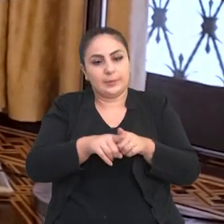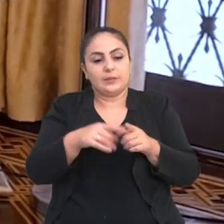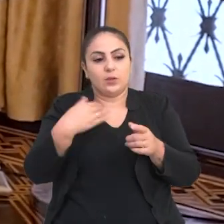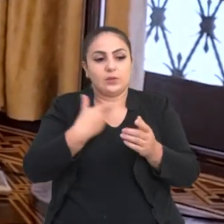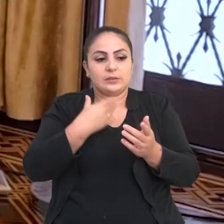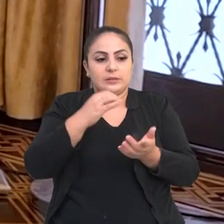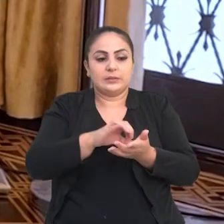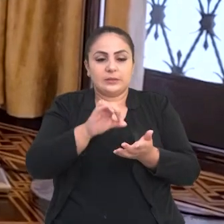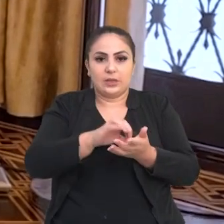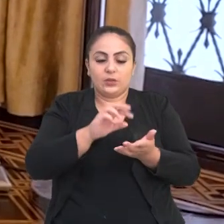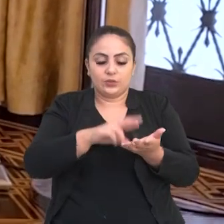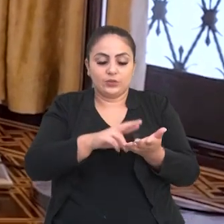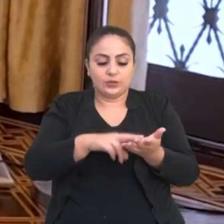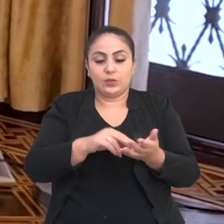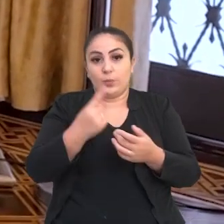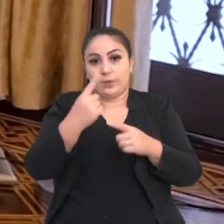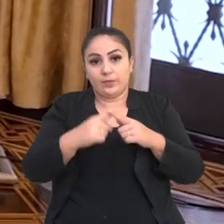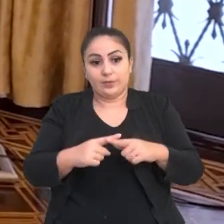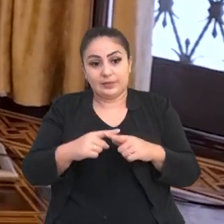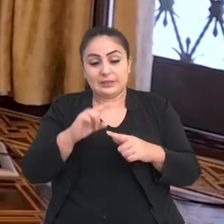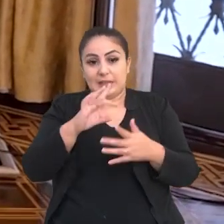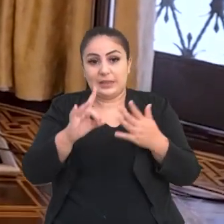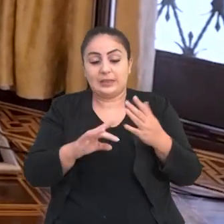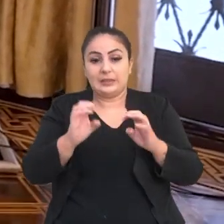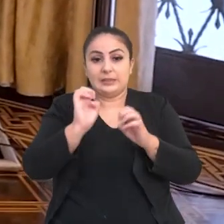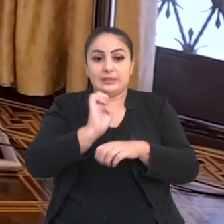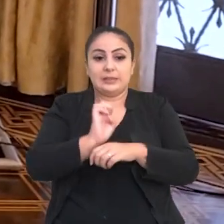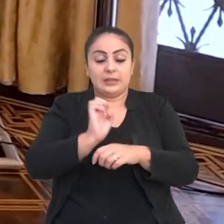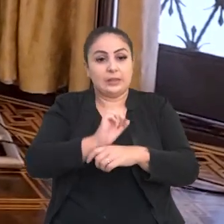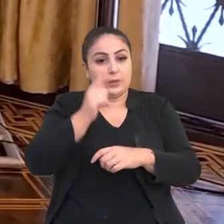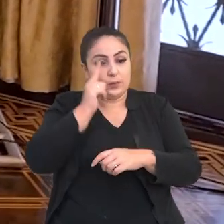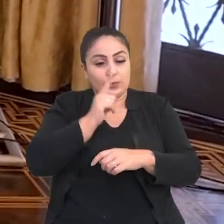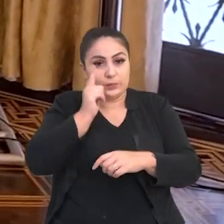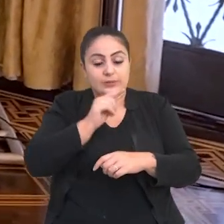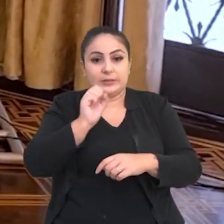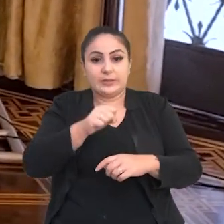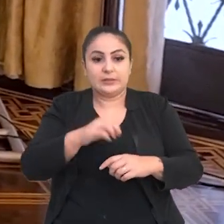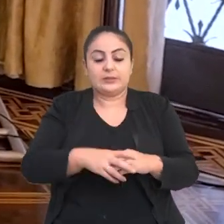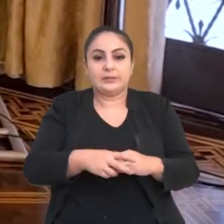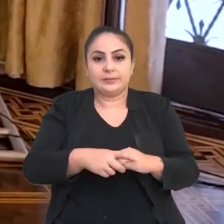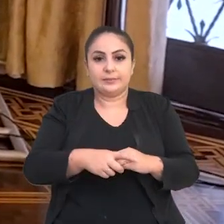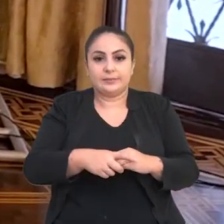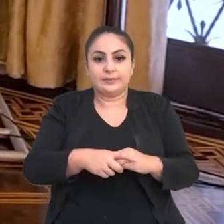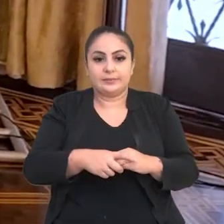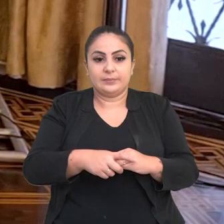equipes, também nas nossas centrais de regulação, para que, uma vez que cada estado, aquele que conseguir